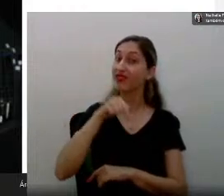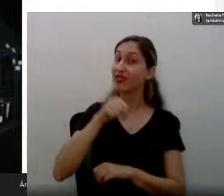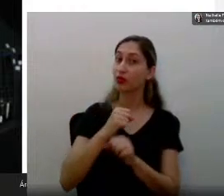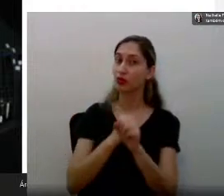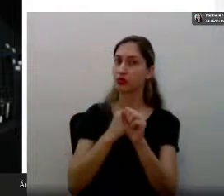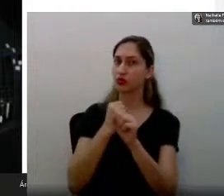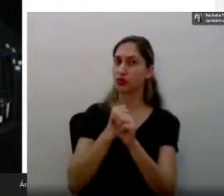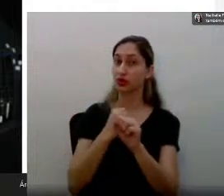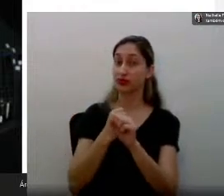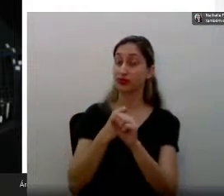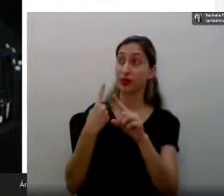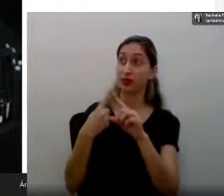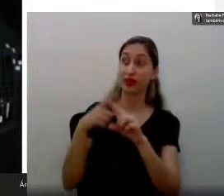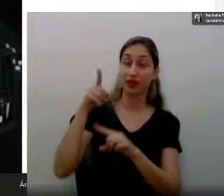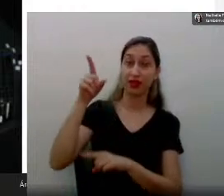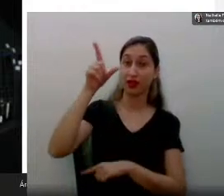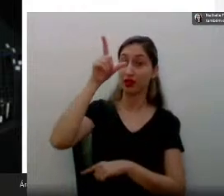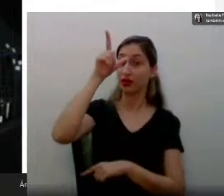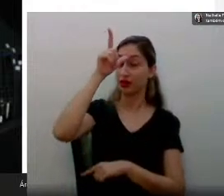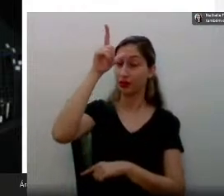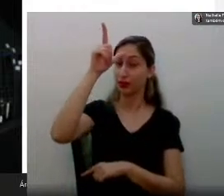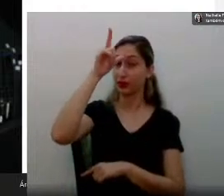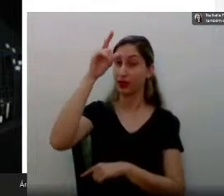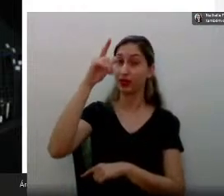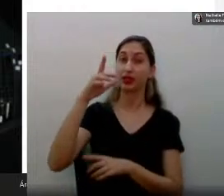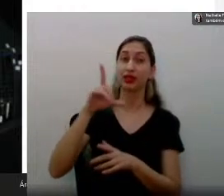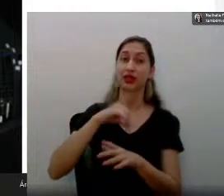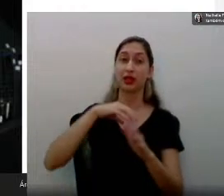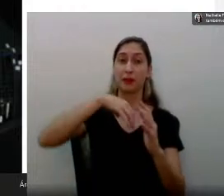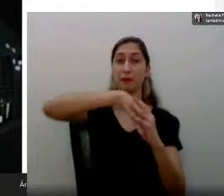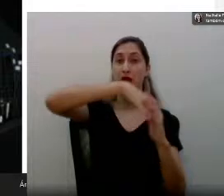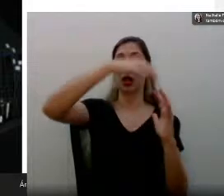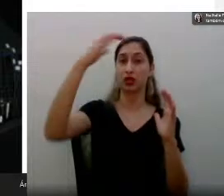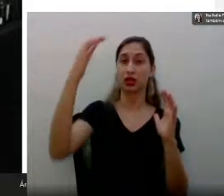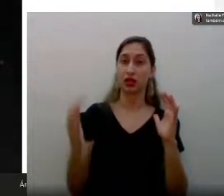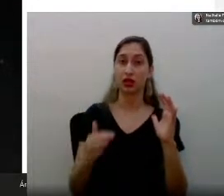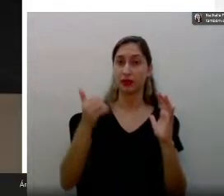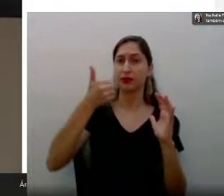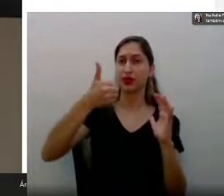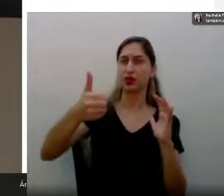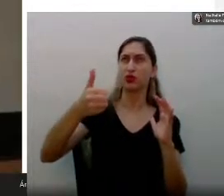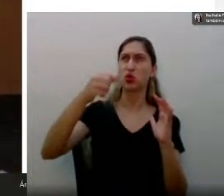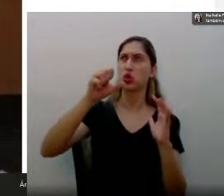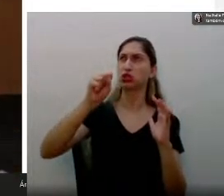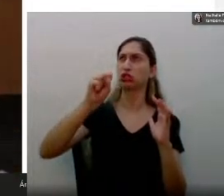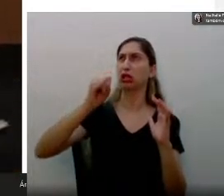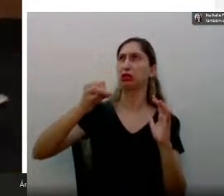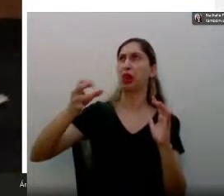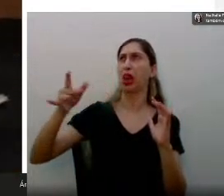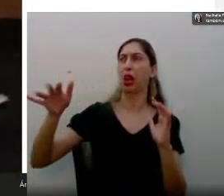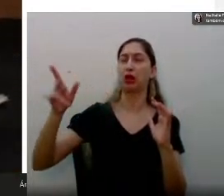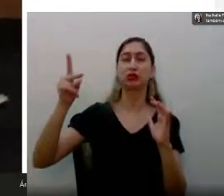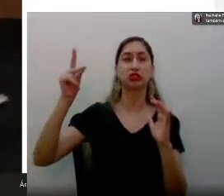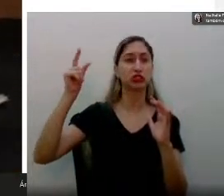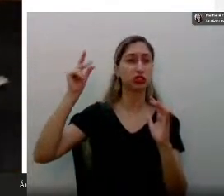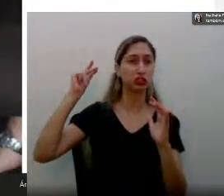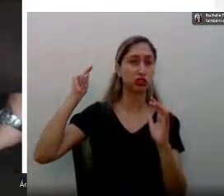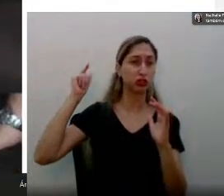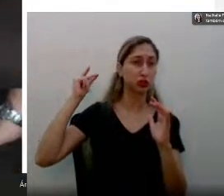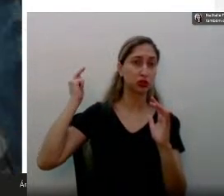7.800 alguma coisa bom né então sim é muito antigo tá é